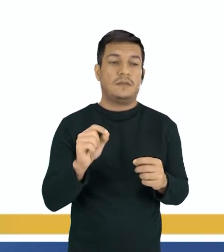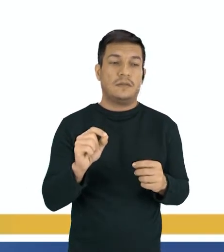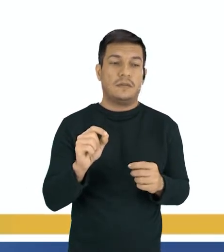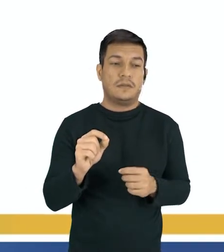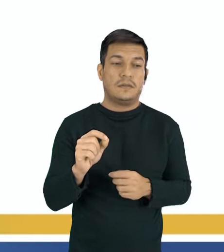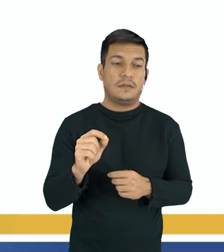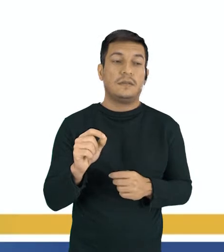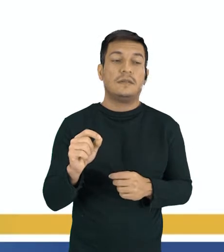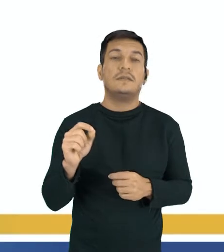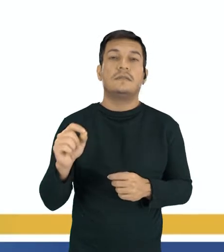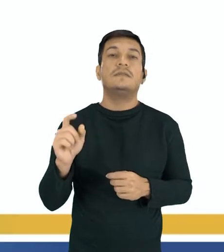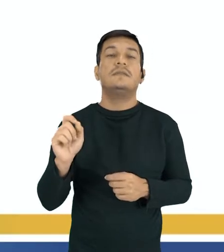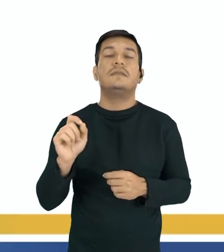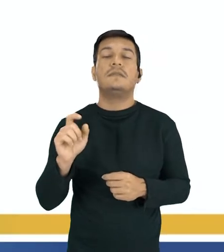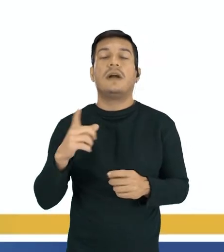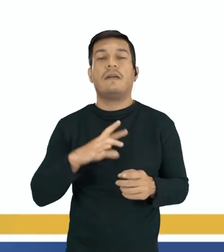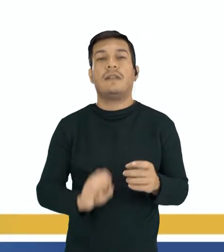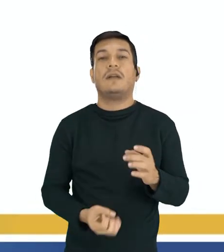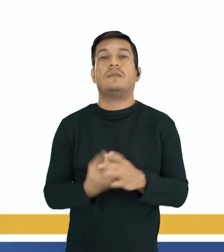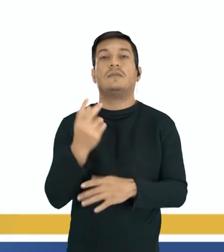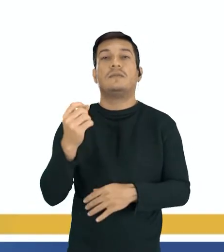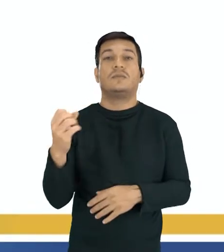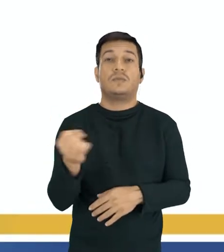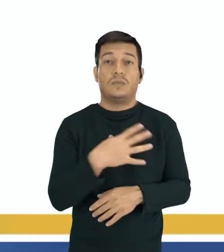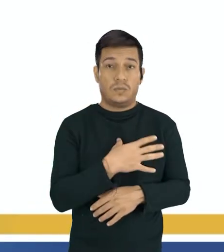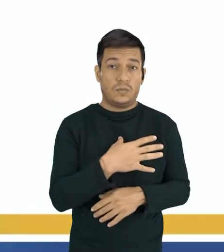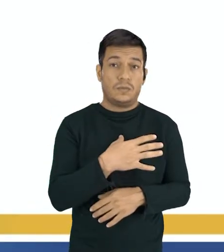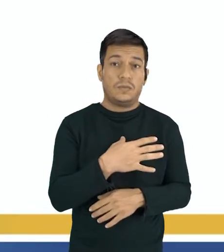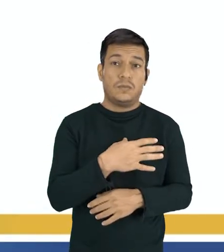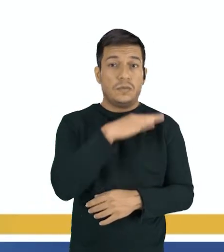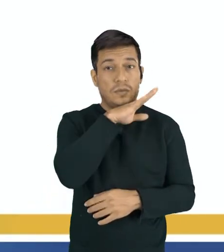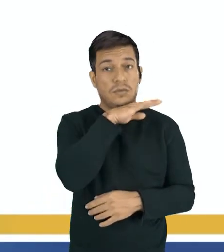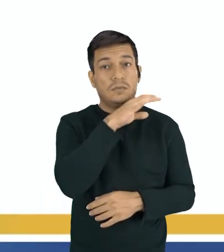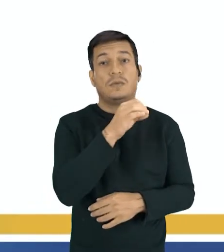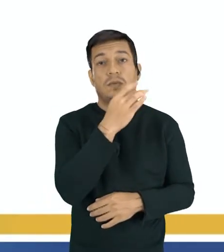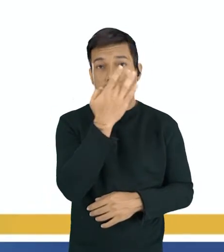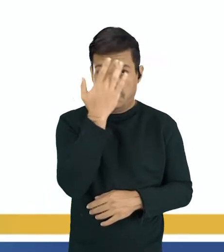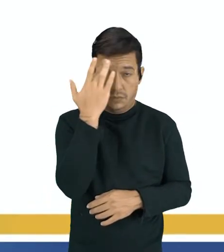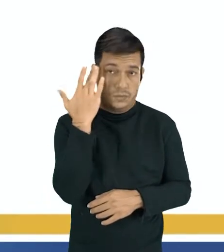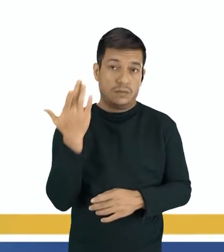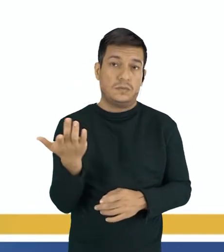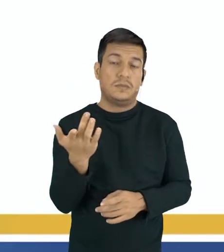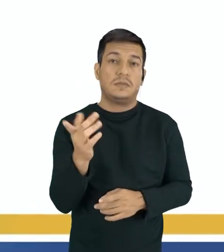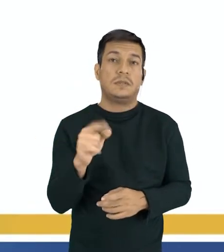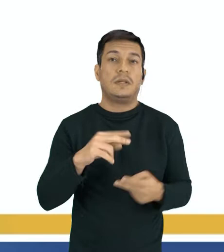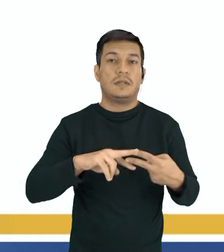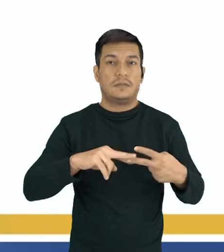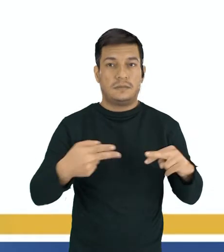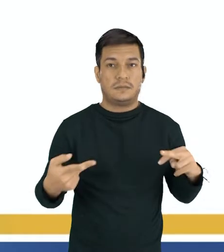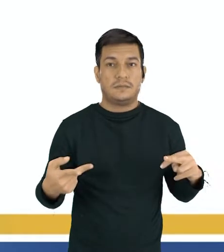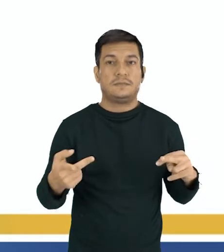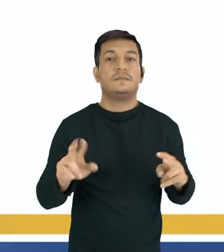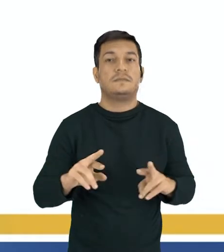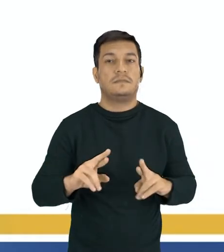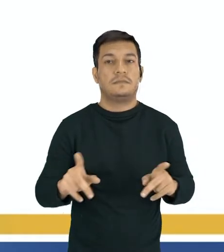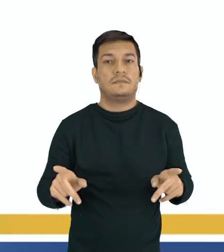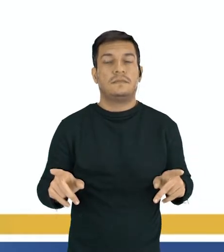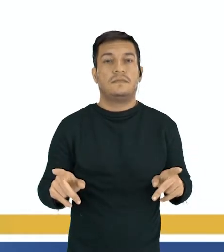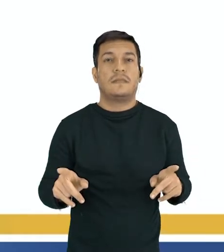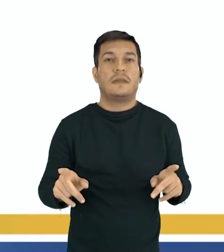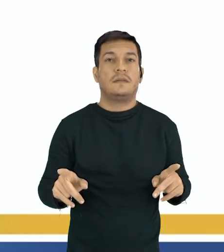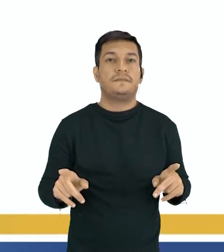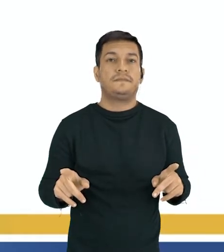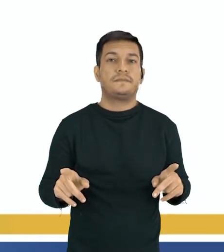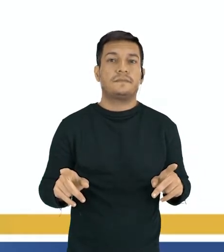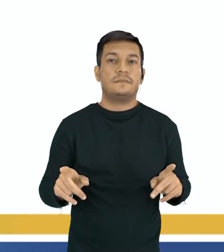de fecundação e vão dar origem a um novo indivíduo com variabilidade que é geneticamente diferente